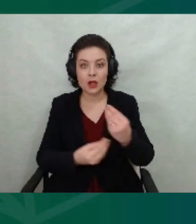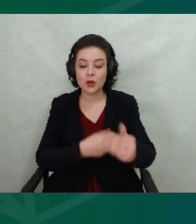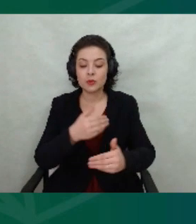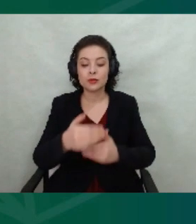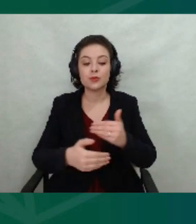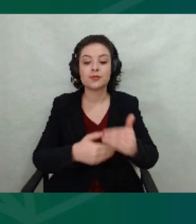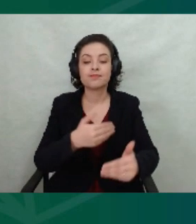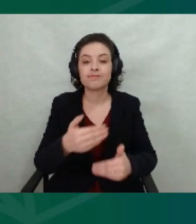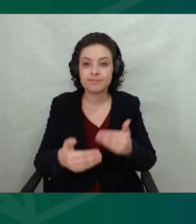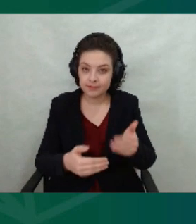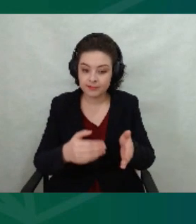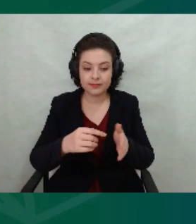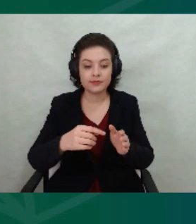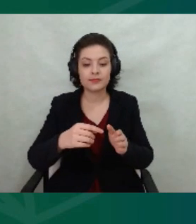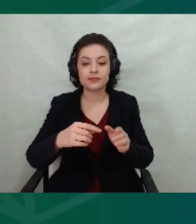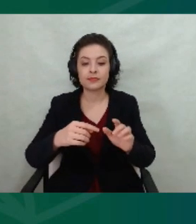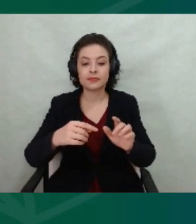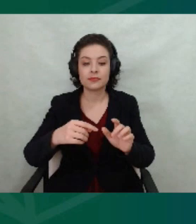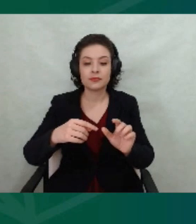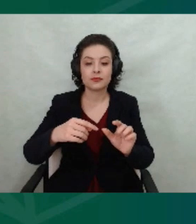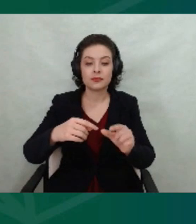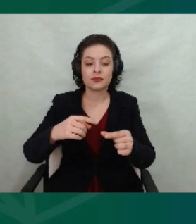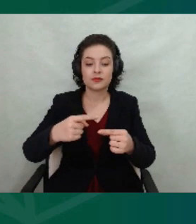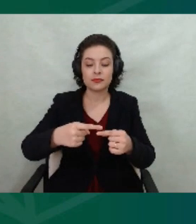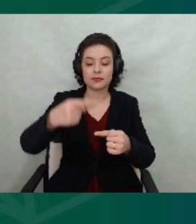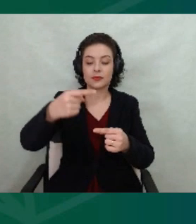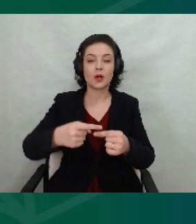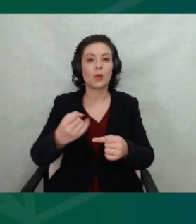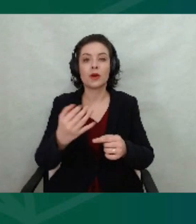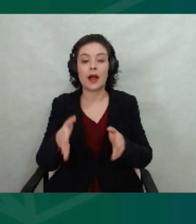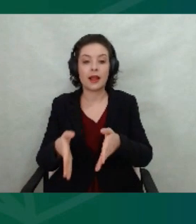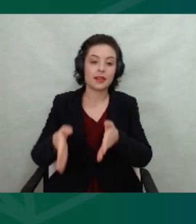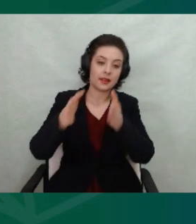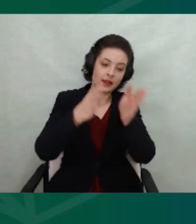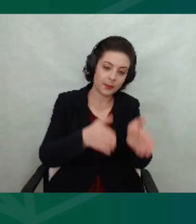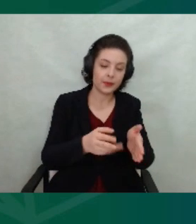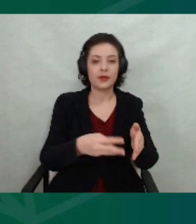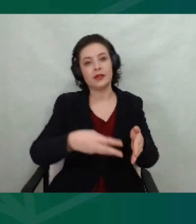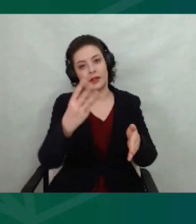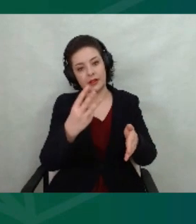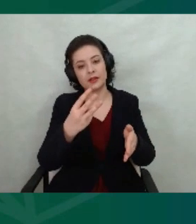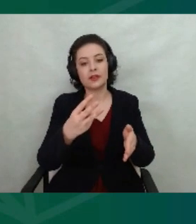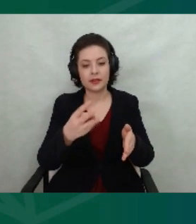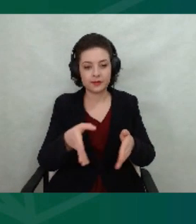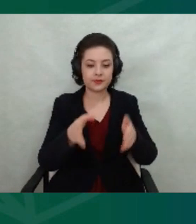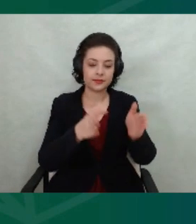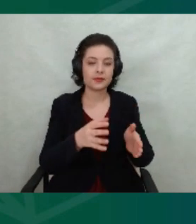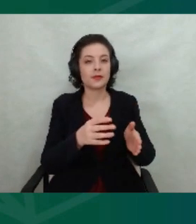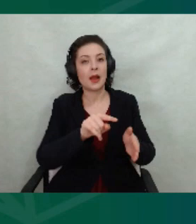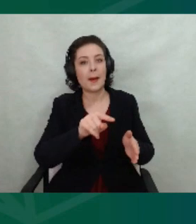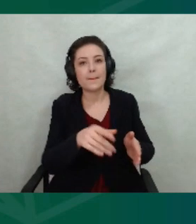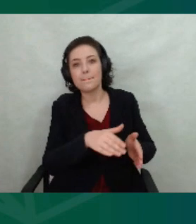dosagem, etc., até ir para uma fase 3, que é uma fase com milhares de pessoas